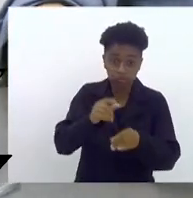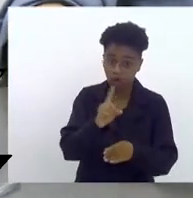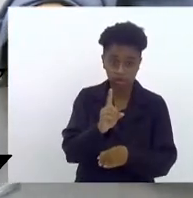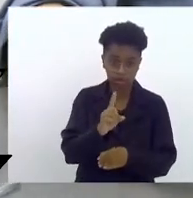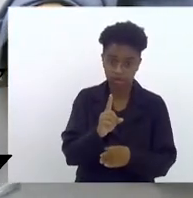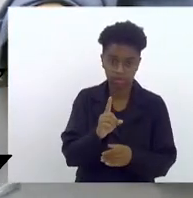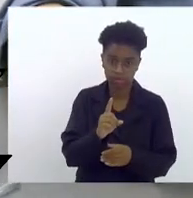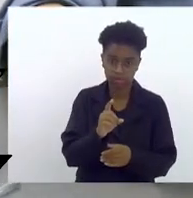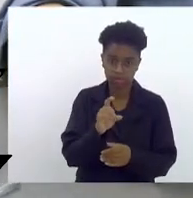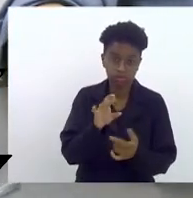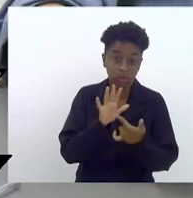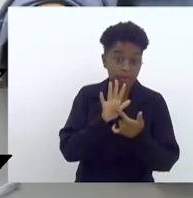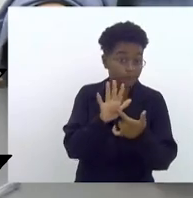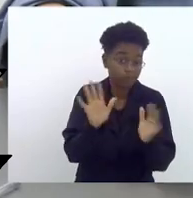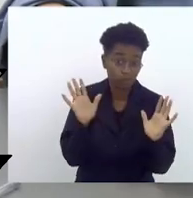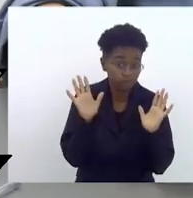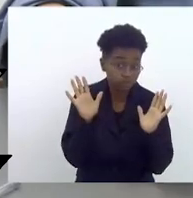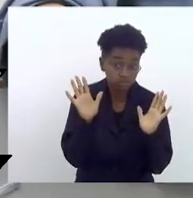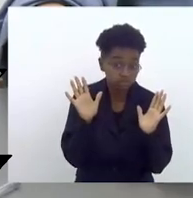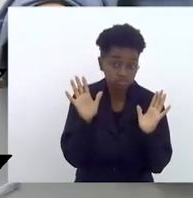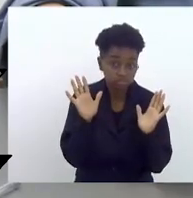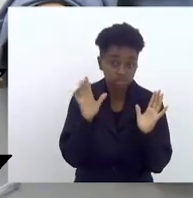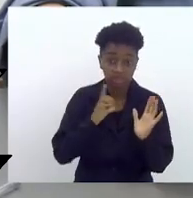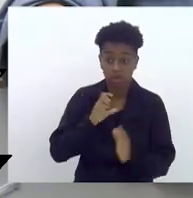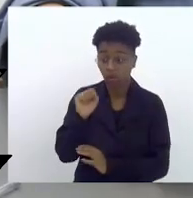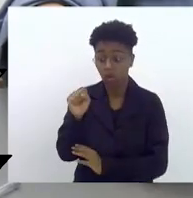ele só apresentou o projeto